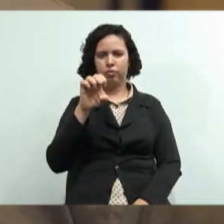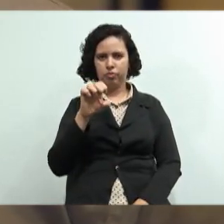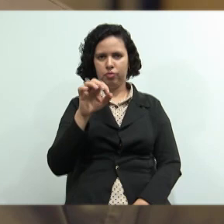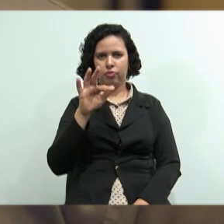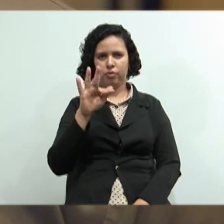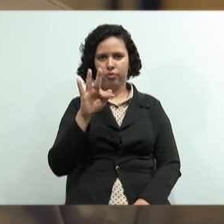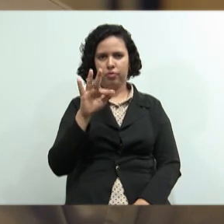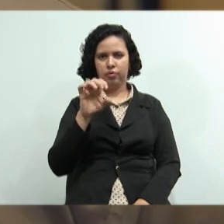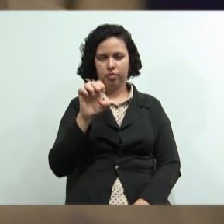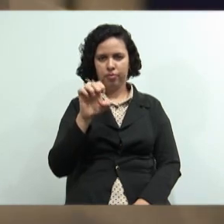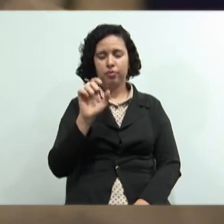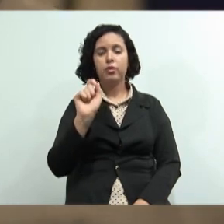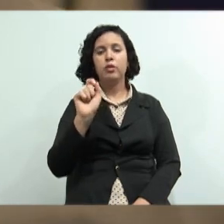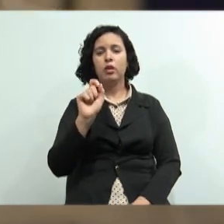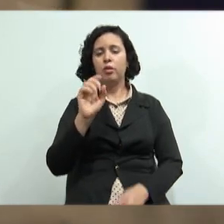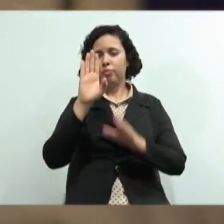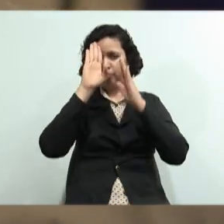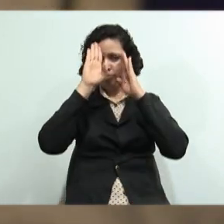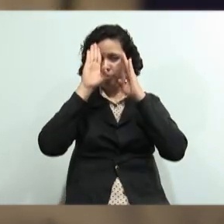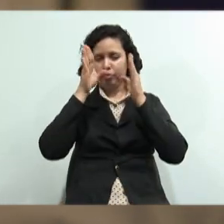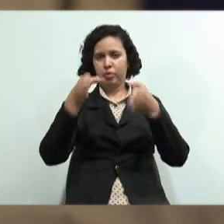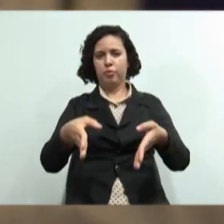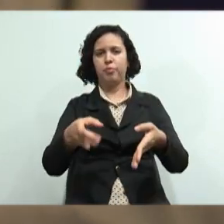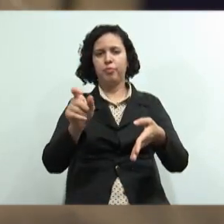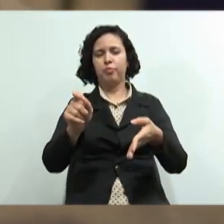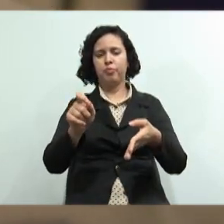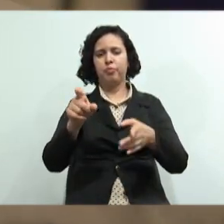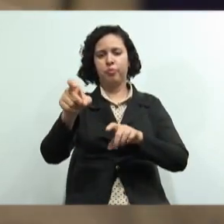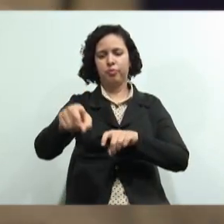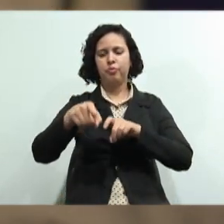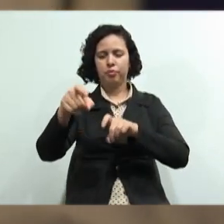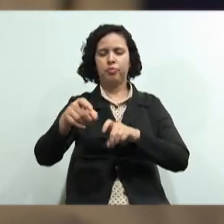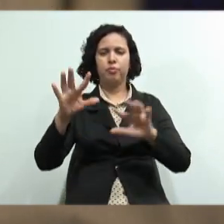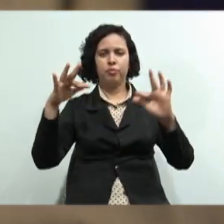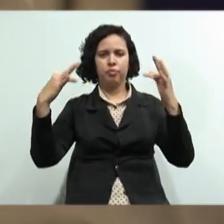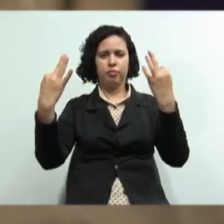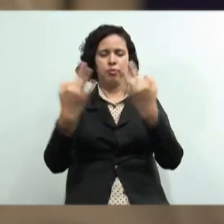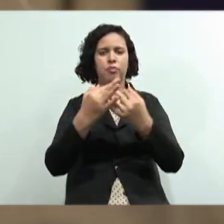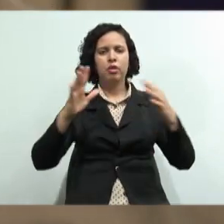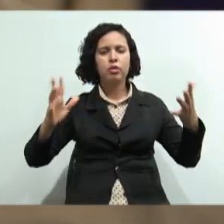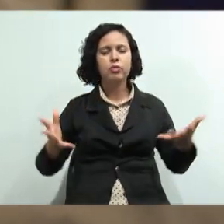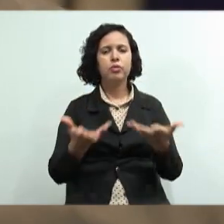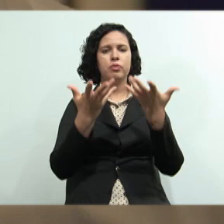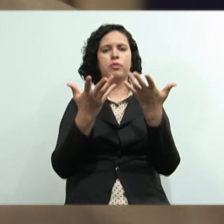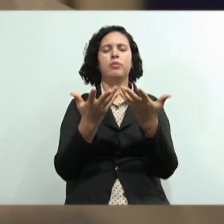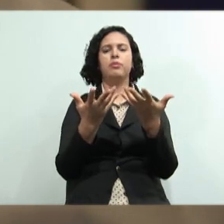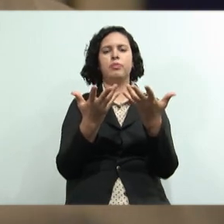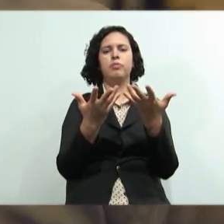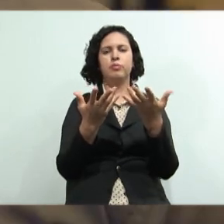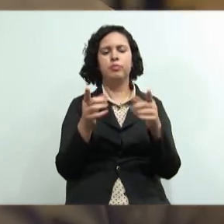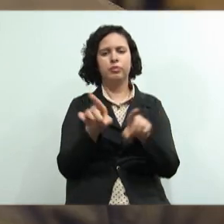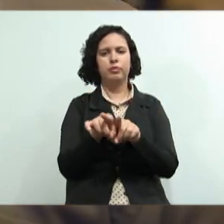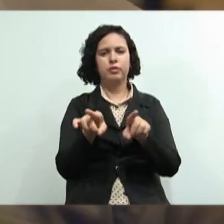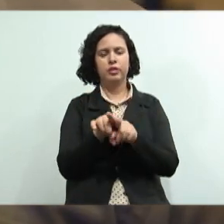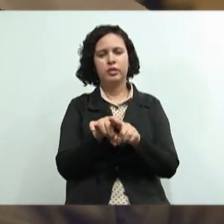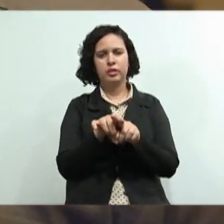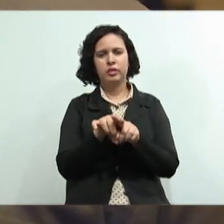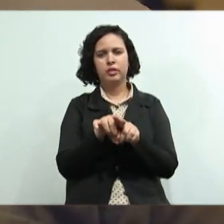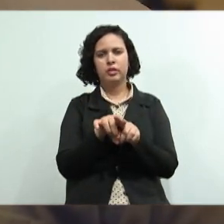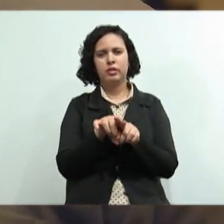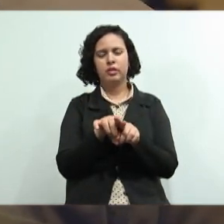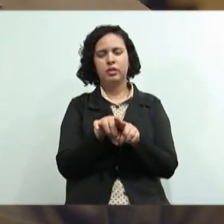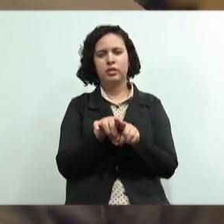especificamente a agricultura familiar. Nós estamos diariamente no campo para alavancar de fato essa produção, né? E tornar